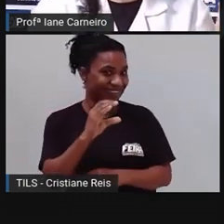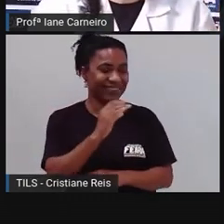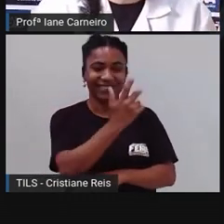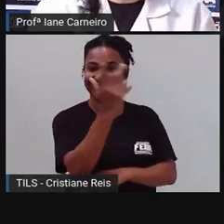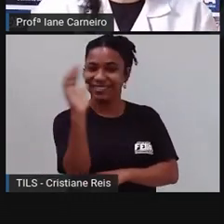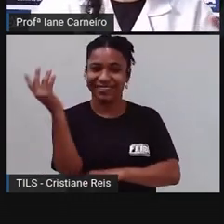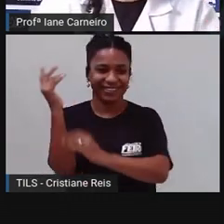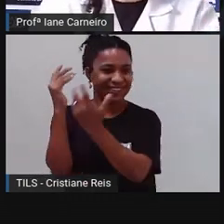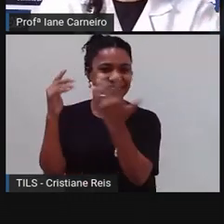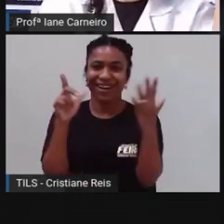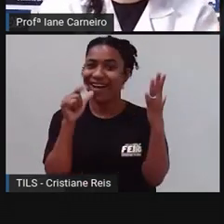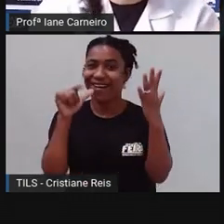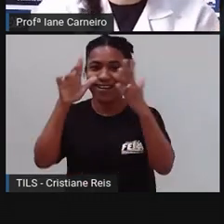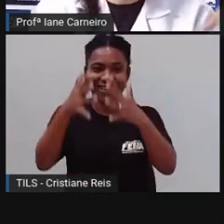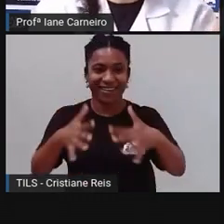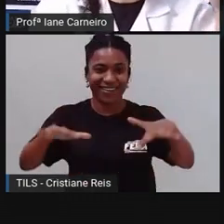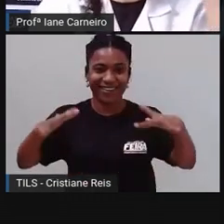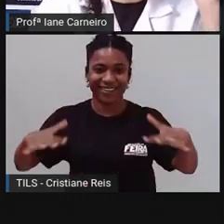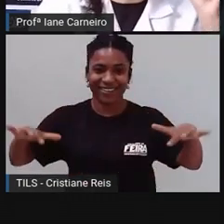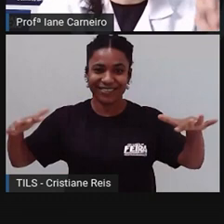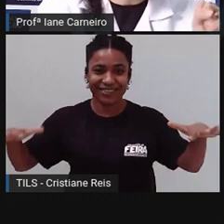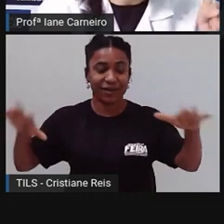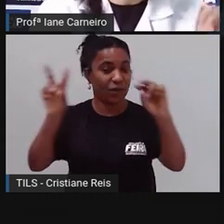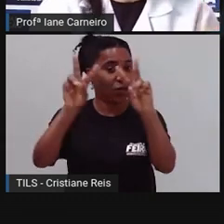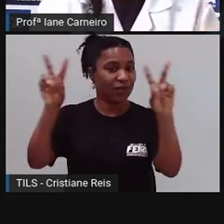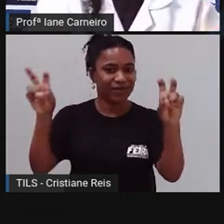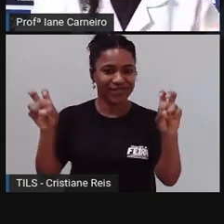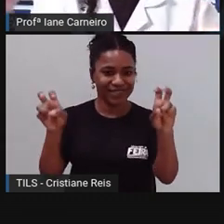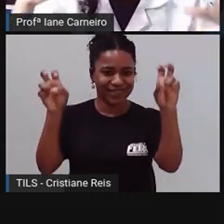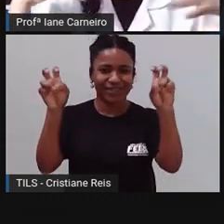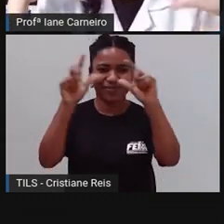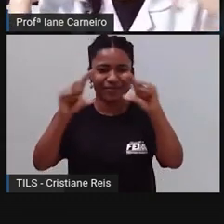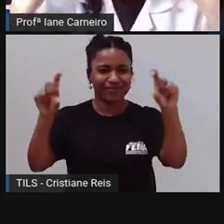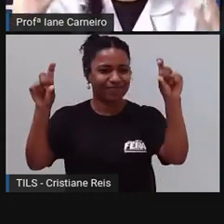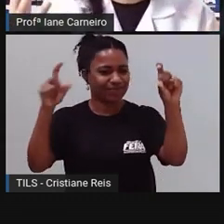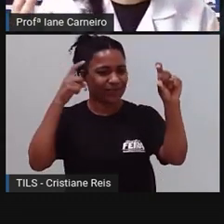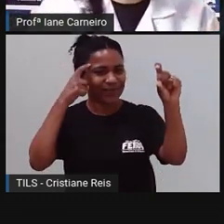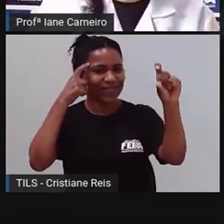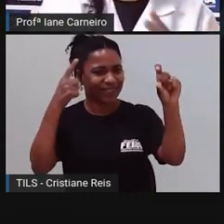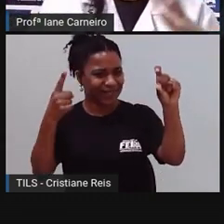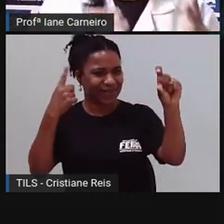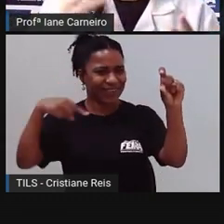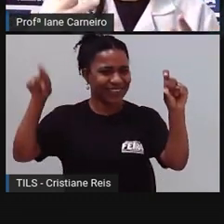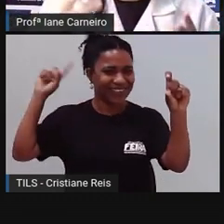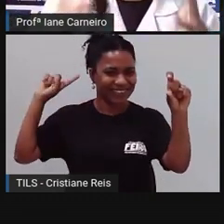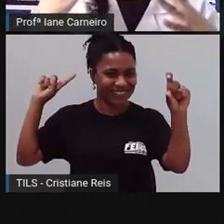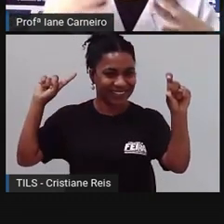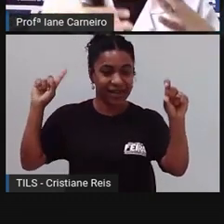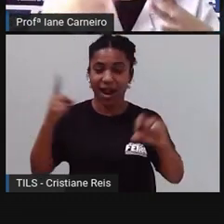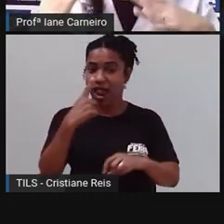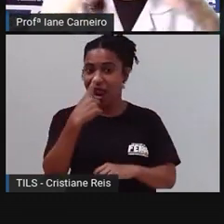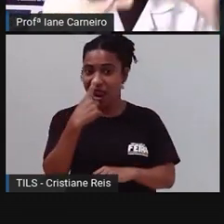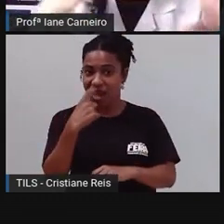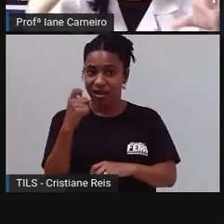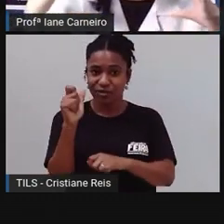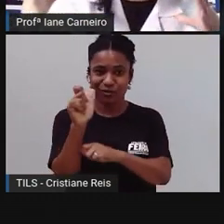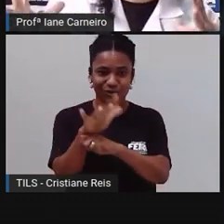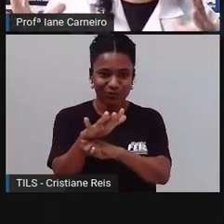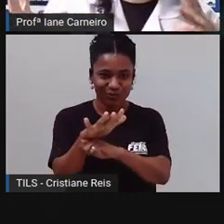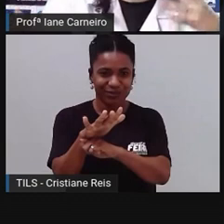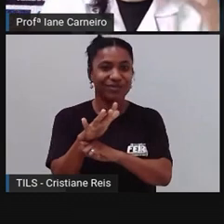de um tema que a gente já discutiu na aula passada. Né, sobre o lixo, só que agora, né, a gente analisou